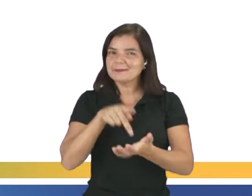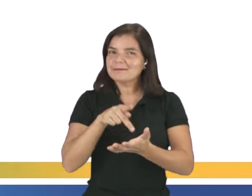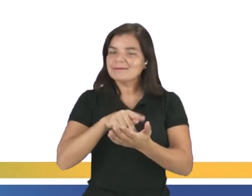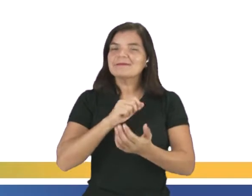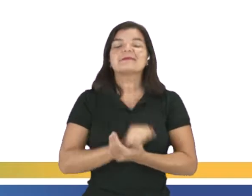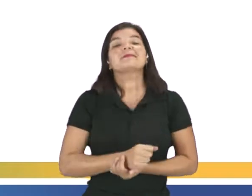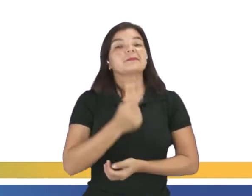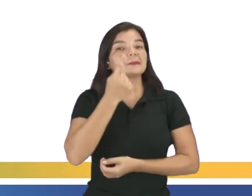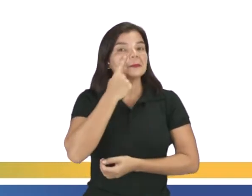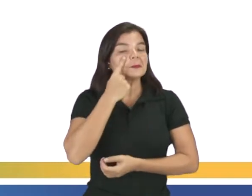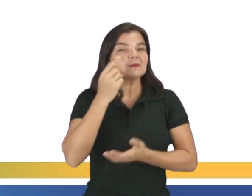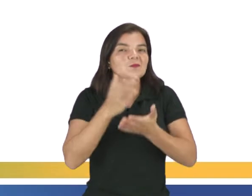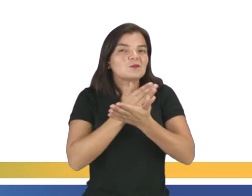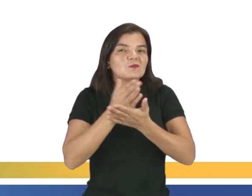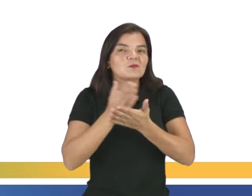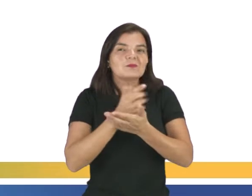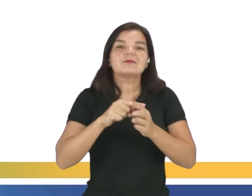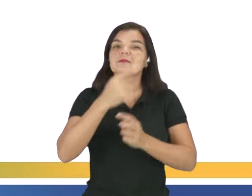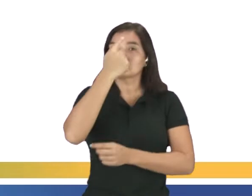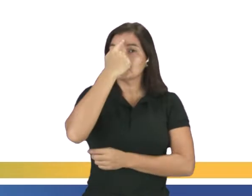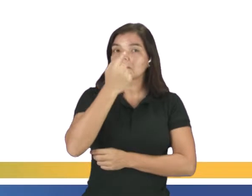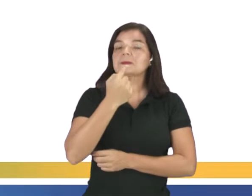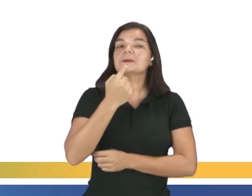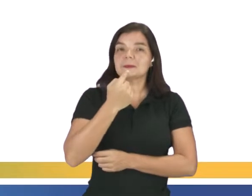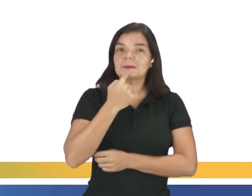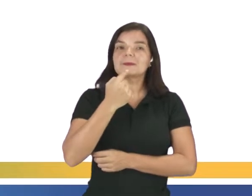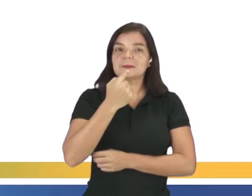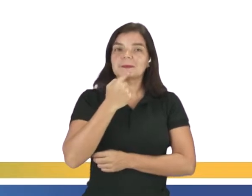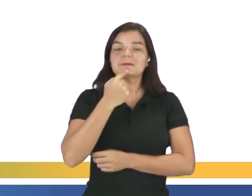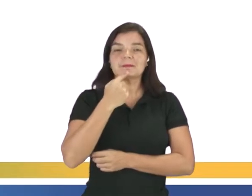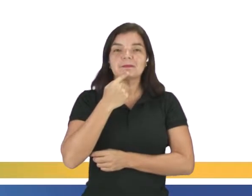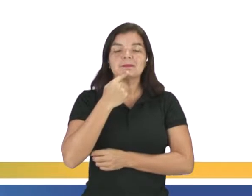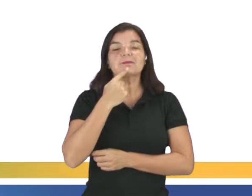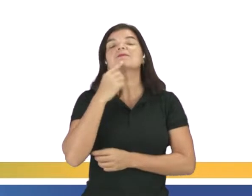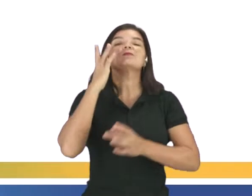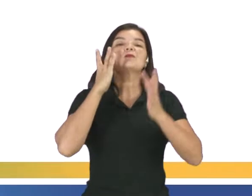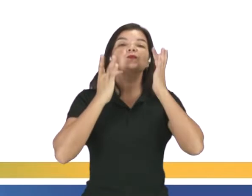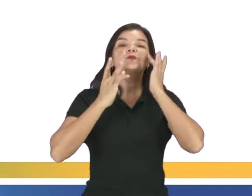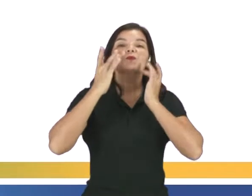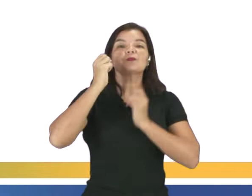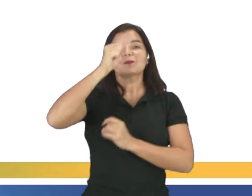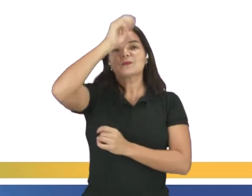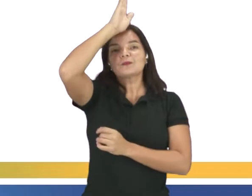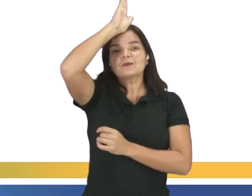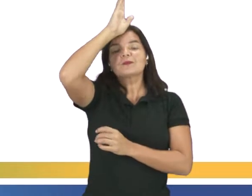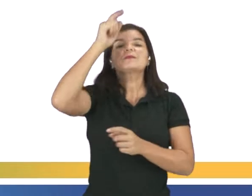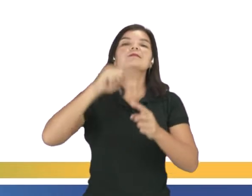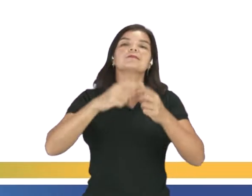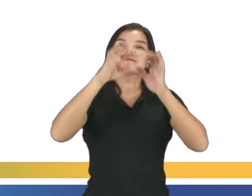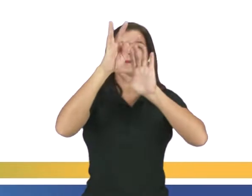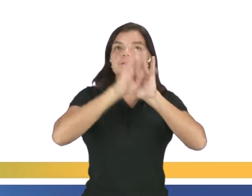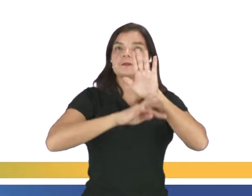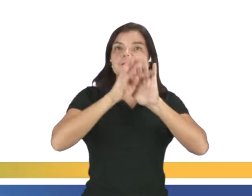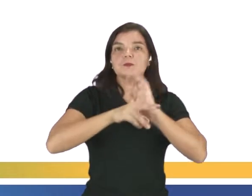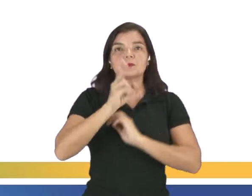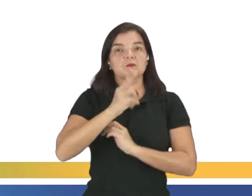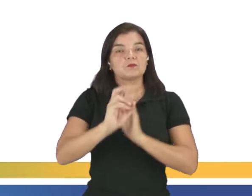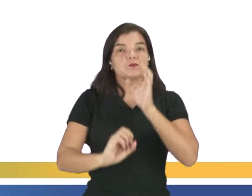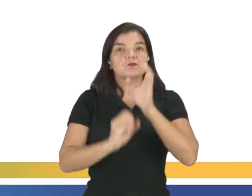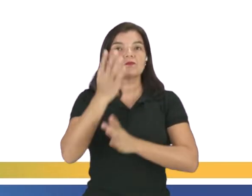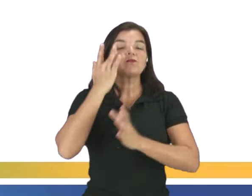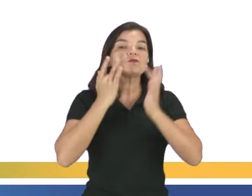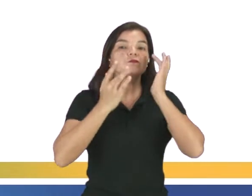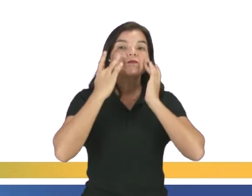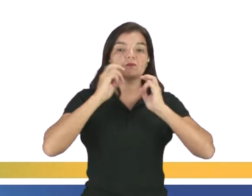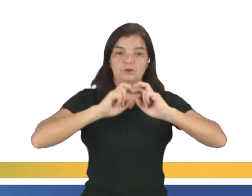já viu algumas vezes as imagens que circulam sobre o Teatro Romano. Então observa o que diz o texto aí, ó. O mesmo acontecia